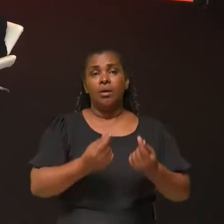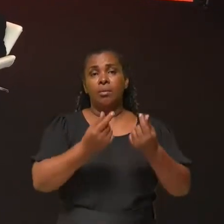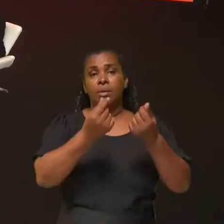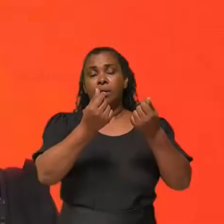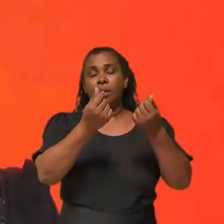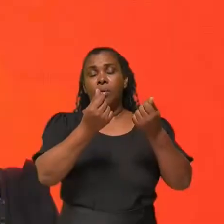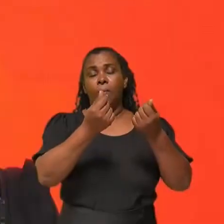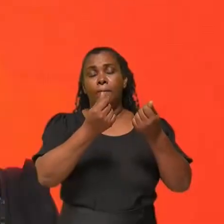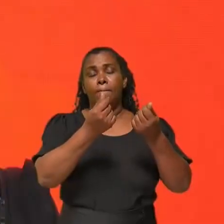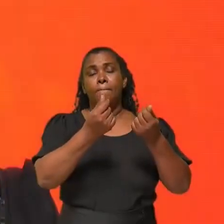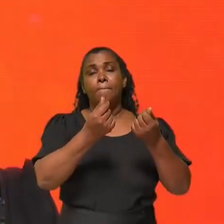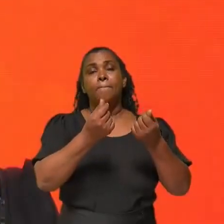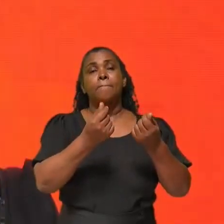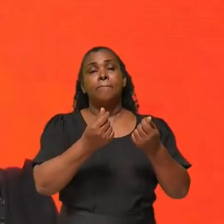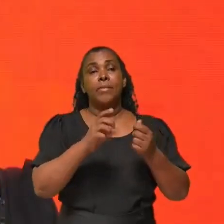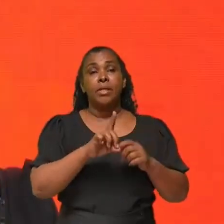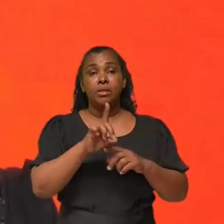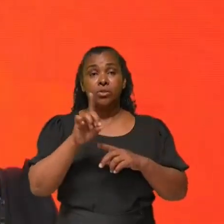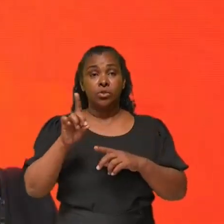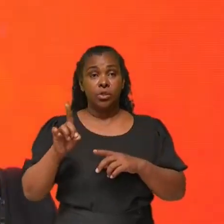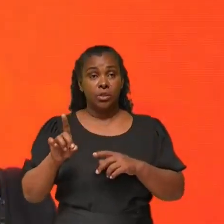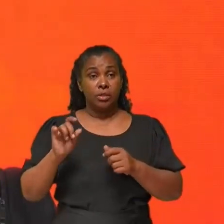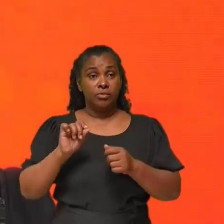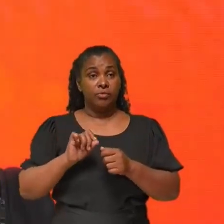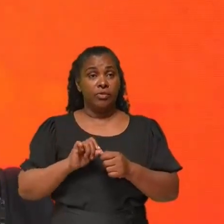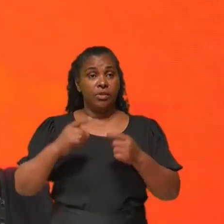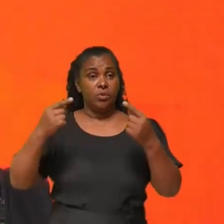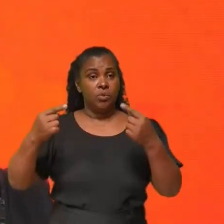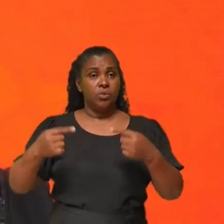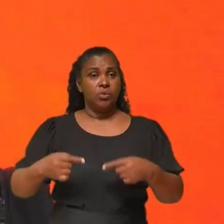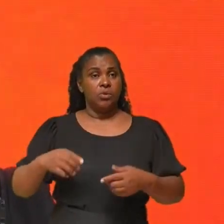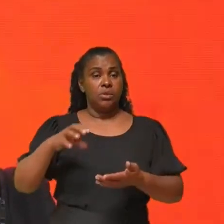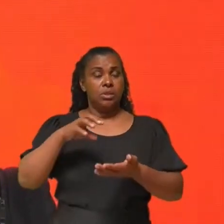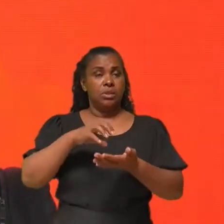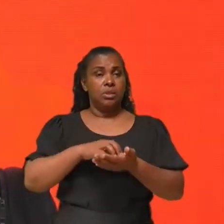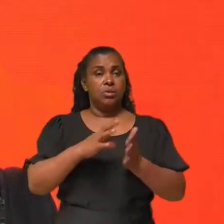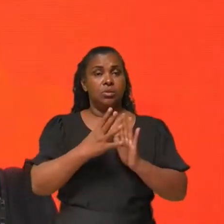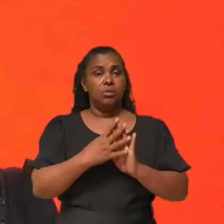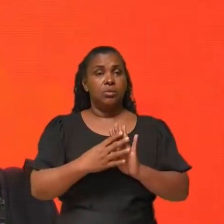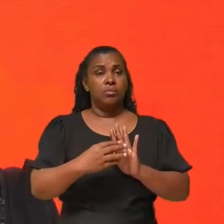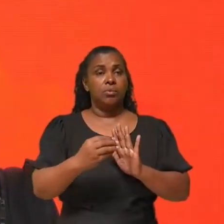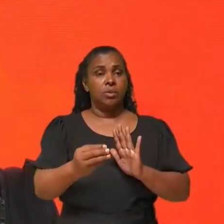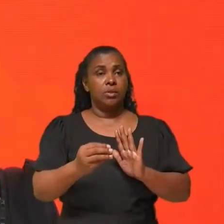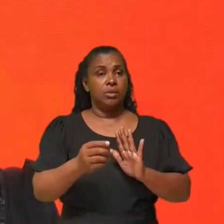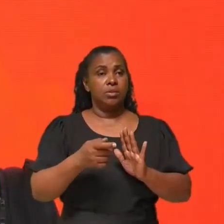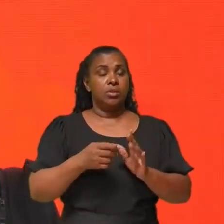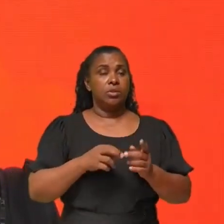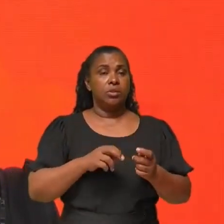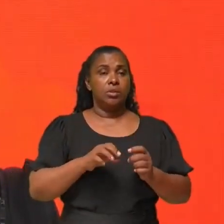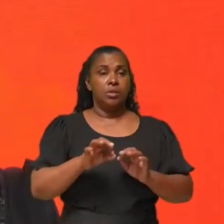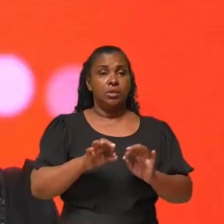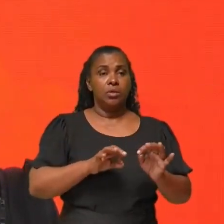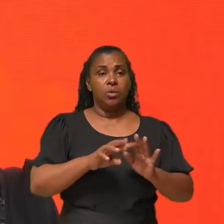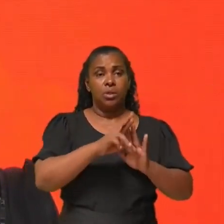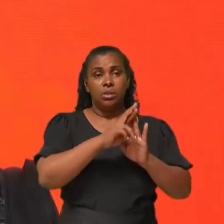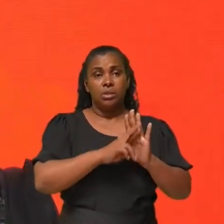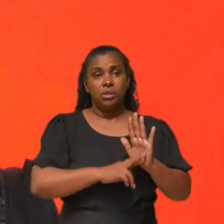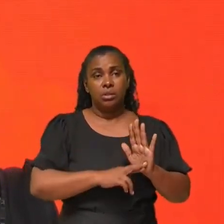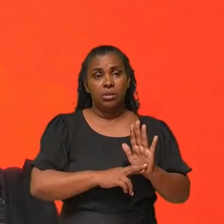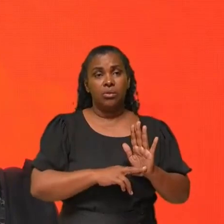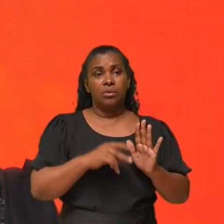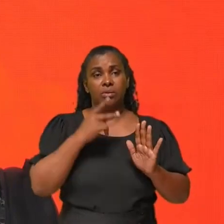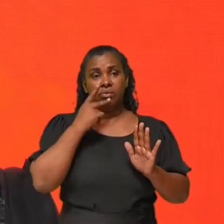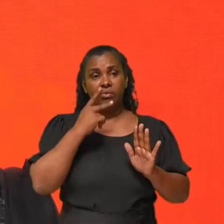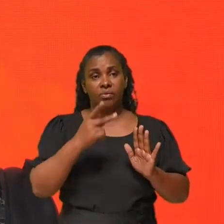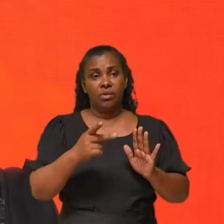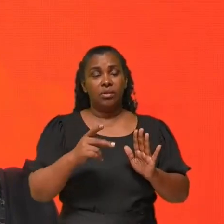direita faz uma disputa central sobre esse modelo de regulação, quando eles apelidam Alexandre de Moraes de Xandão, quando eles